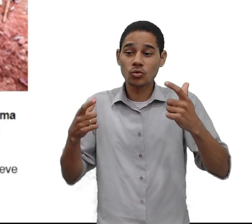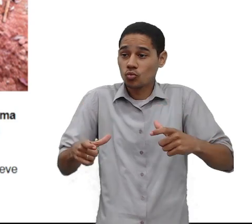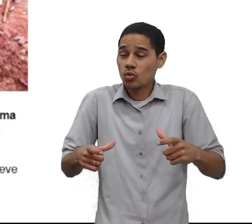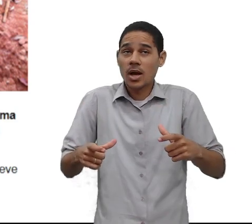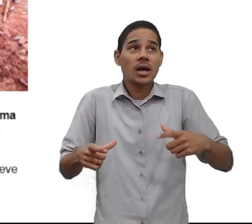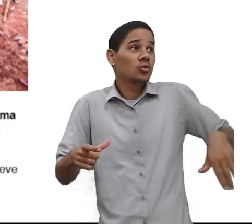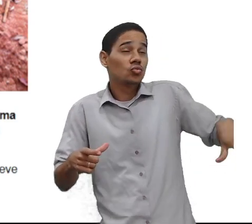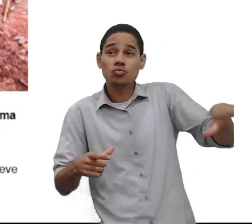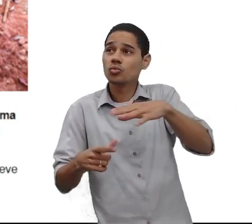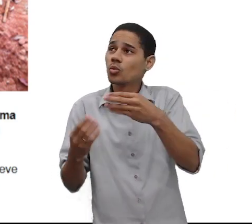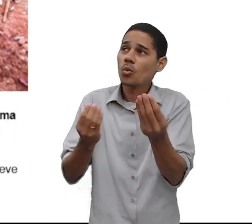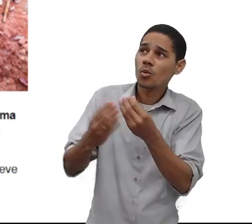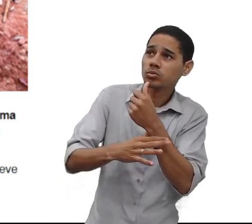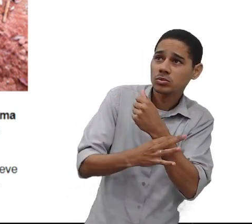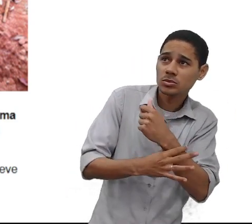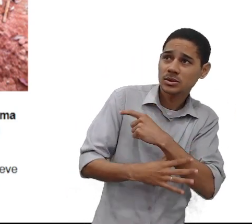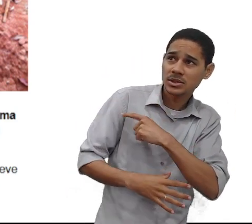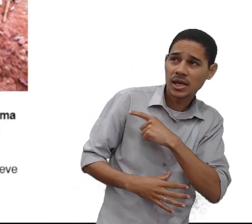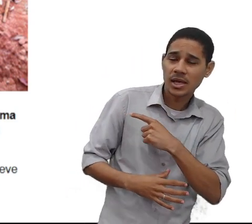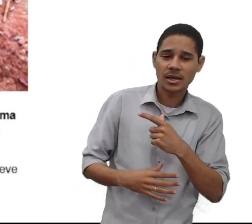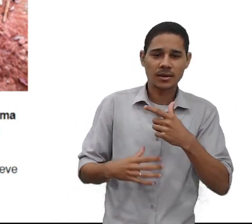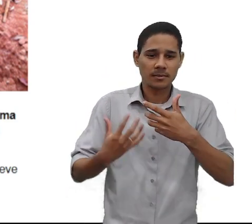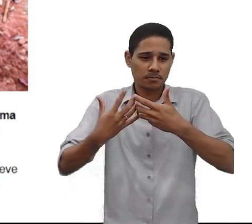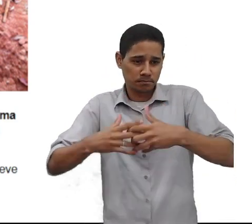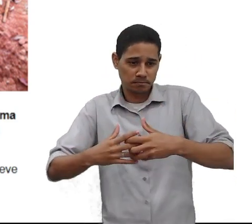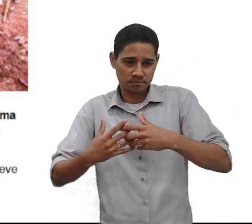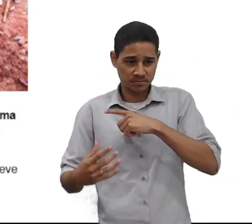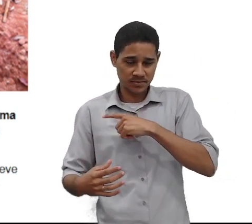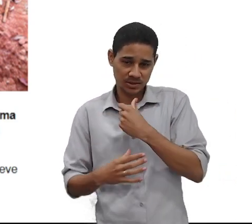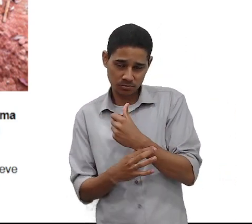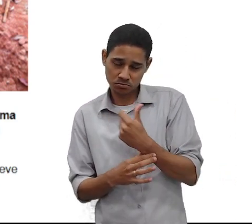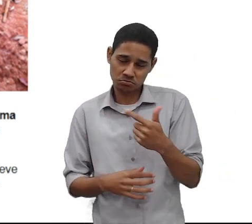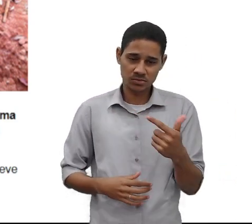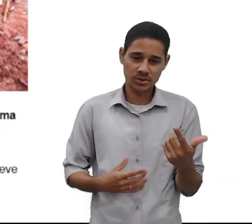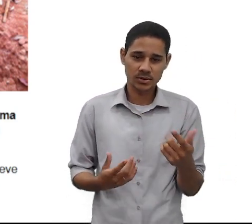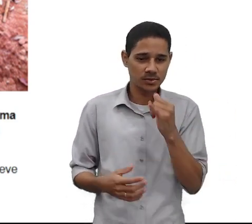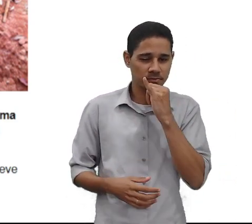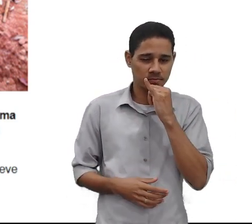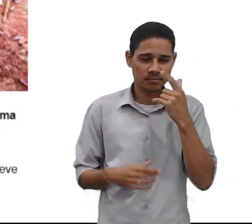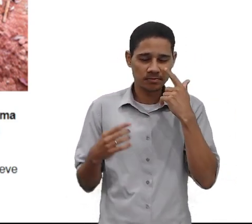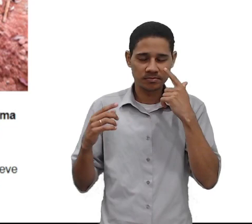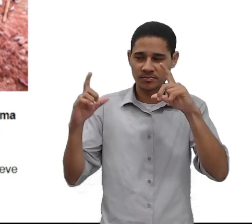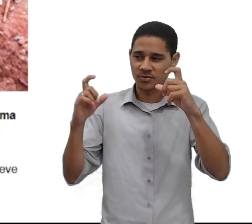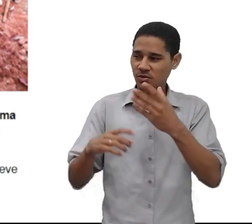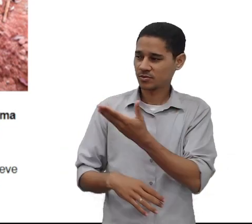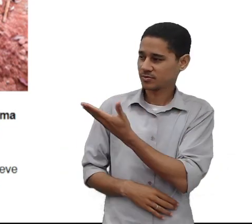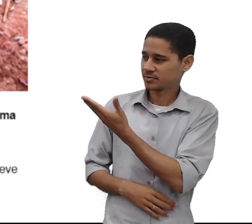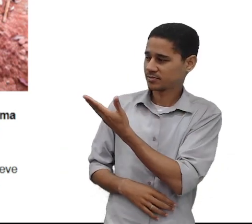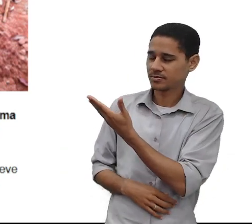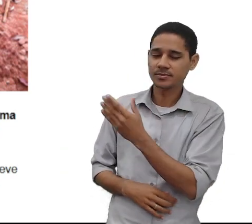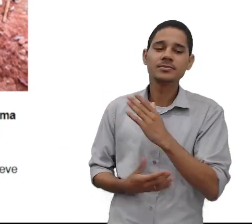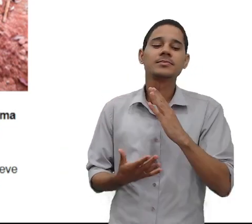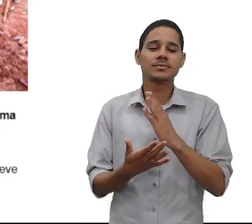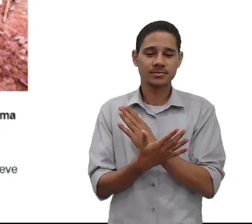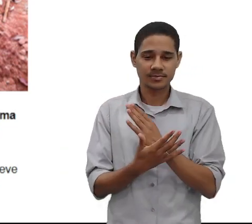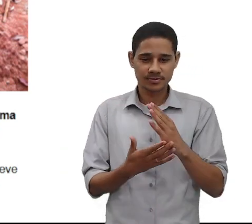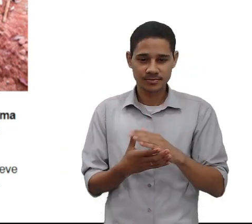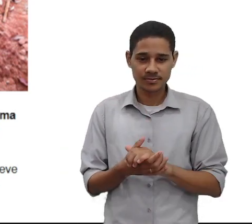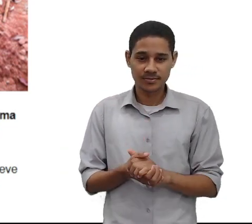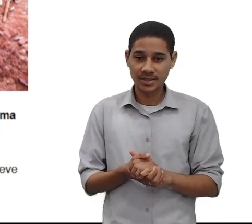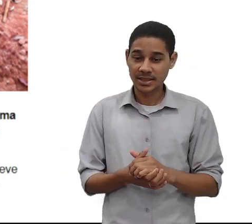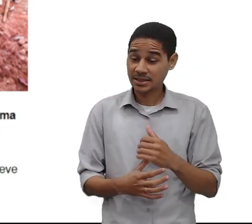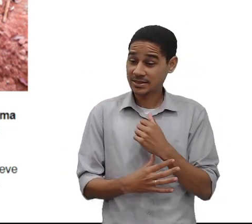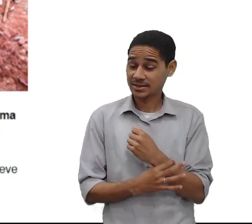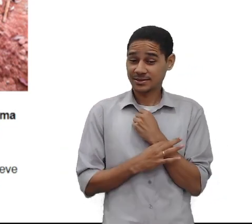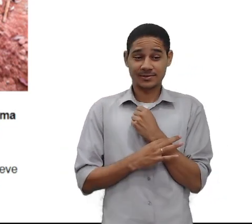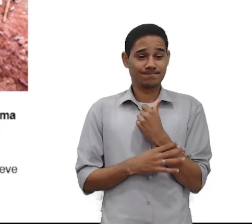dos equipamentos. Vejo nas imagens aqui abaixo algumas situações, né, de condições inseguras no